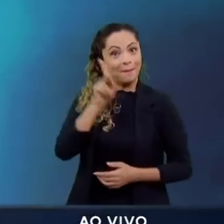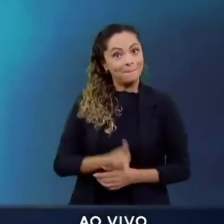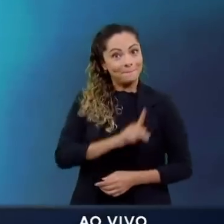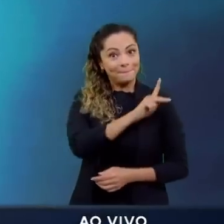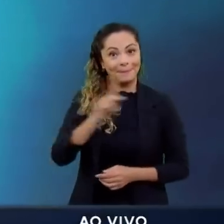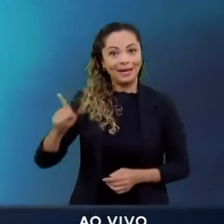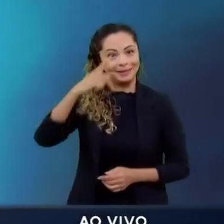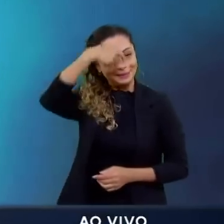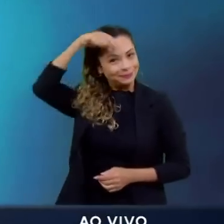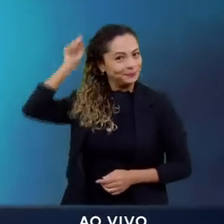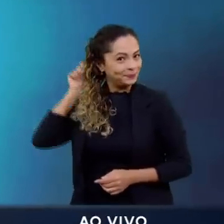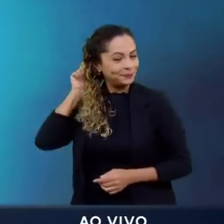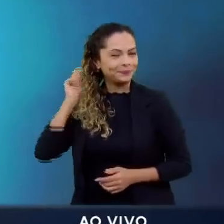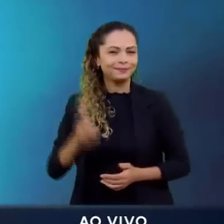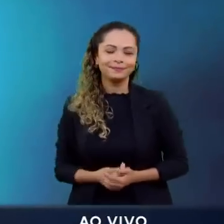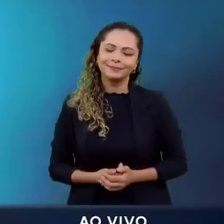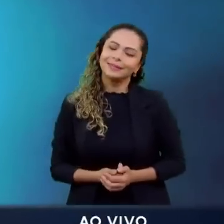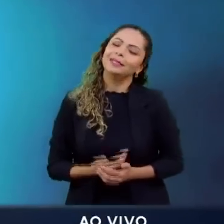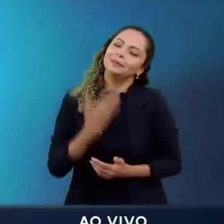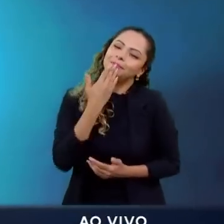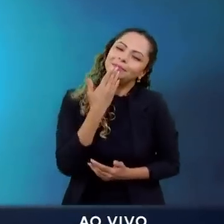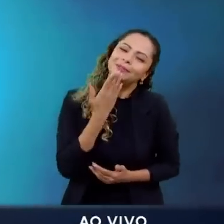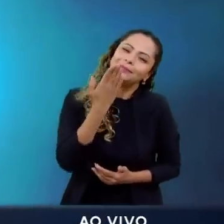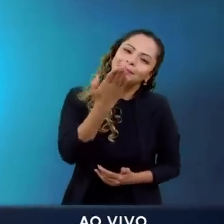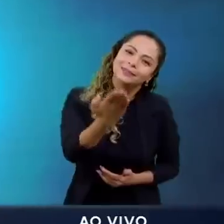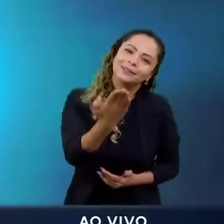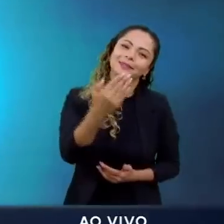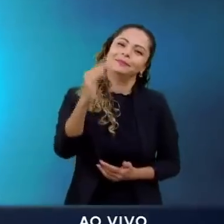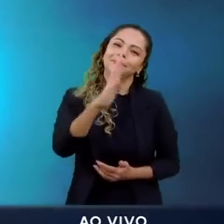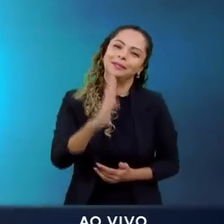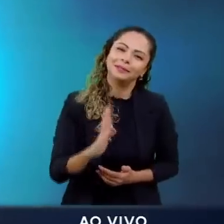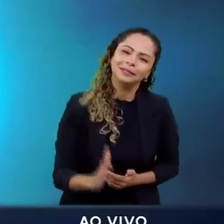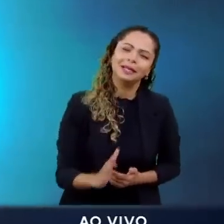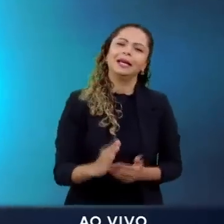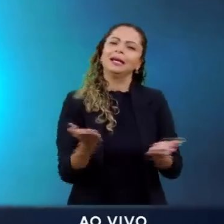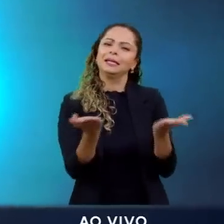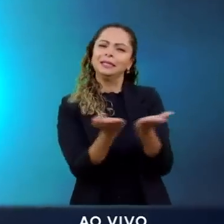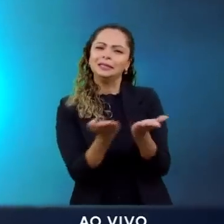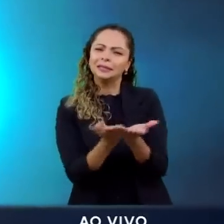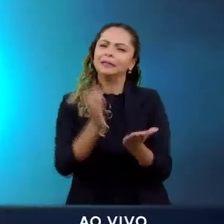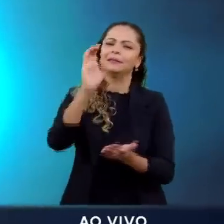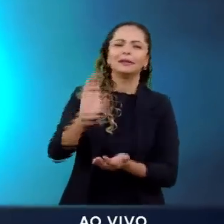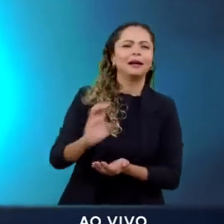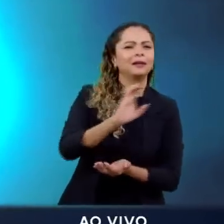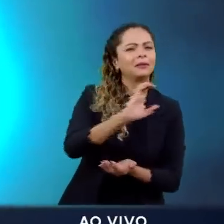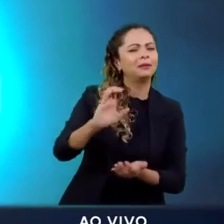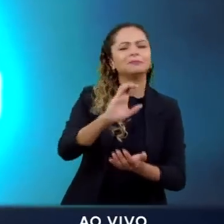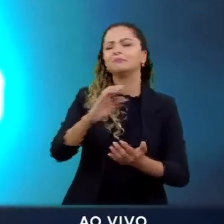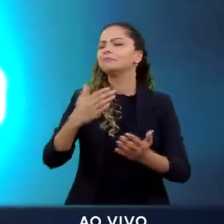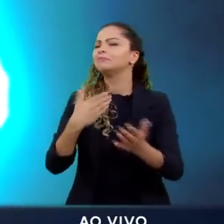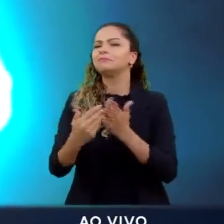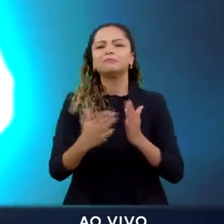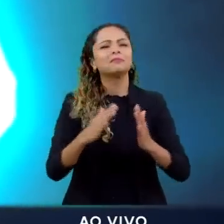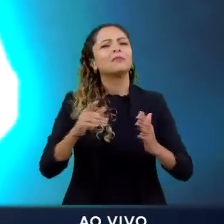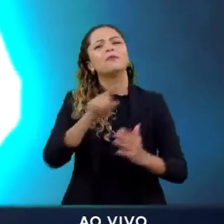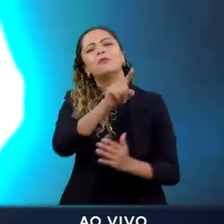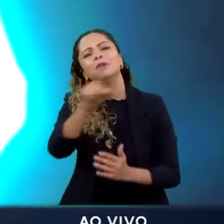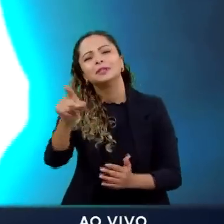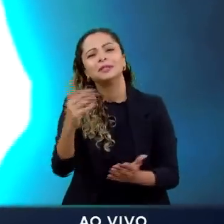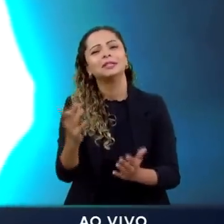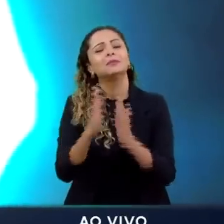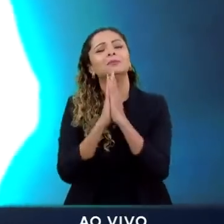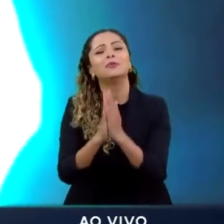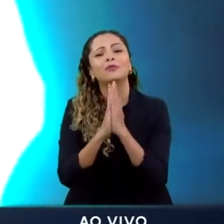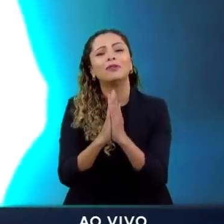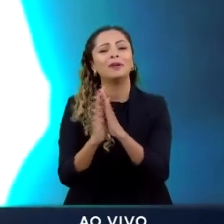pedir a você brasileiro e brasileira cristão católico ortodoxo evangélico não permita a volta da